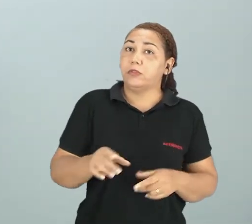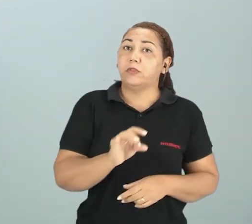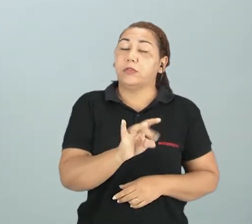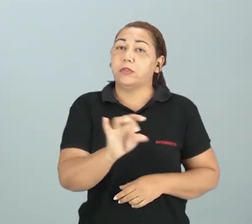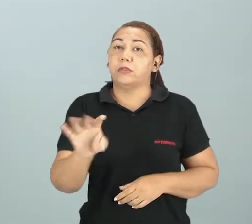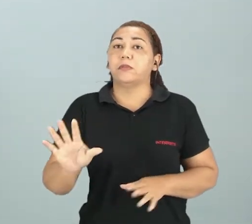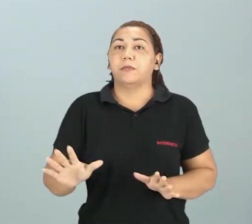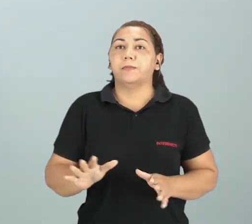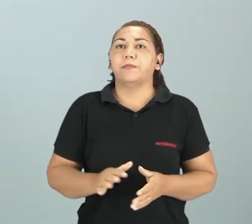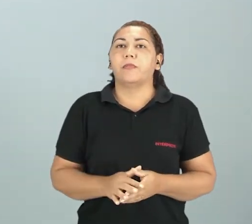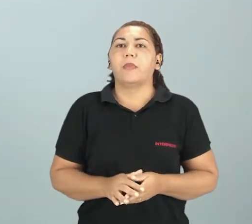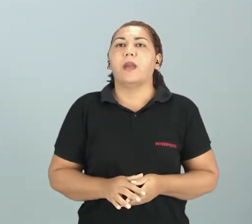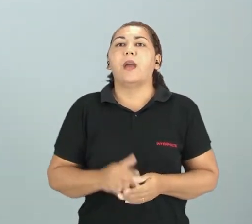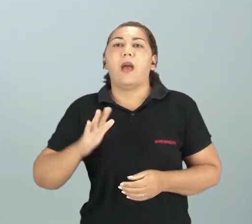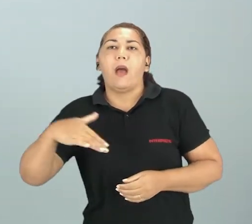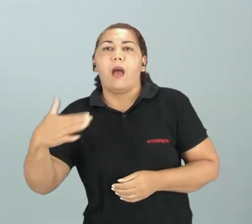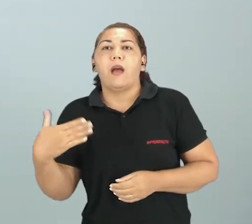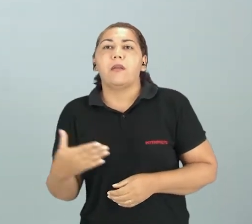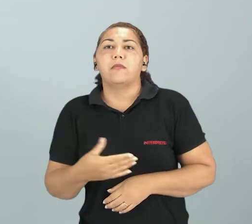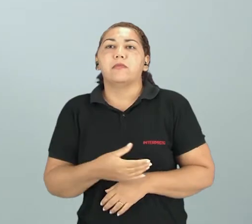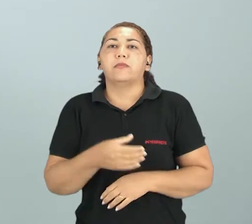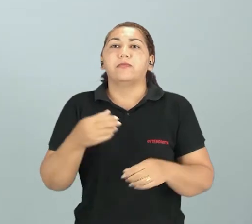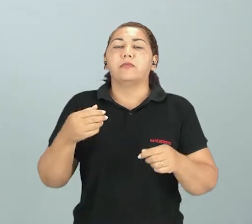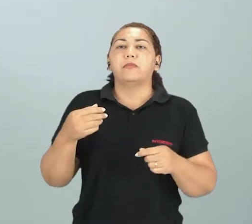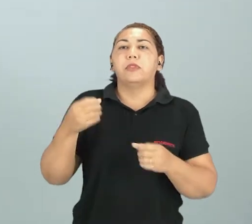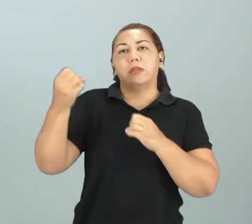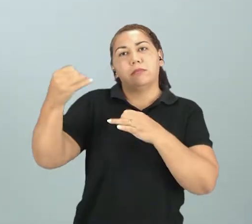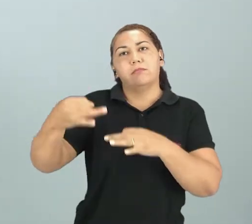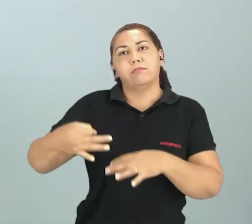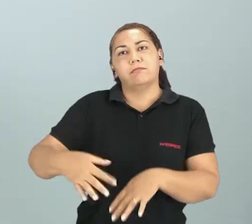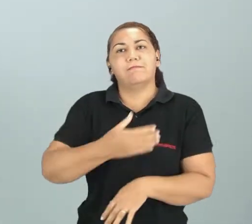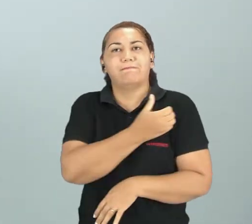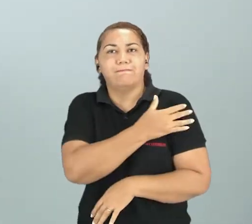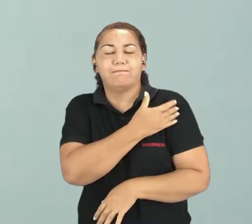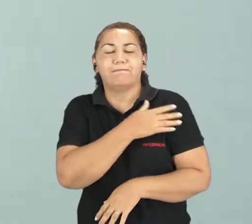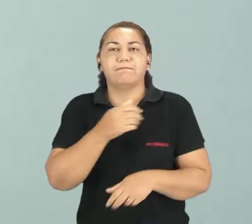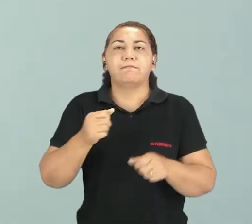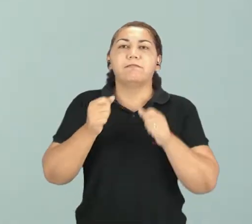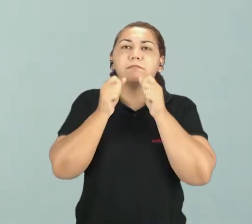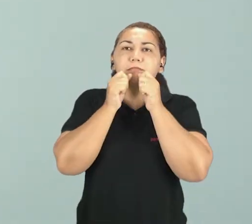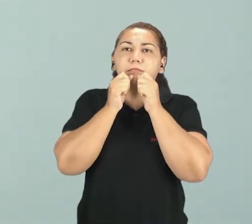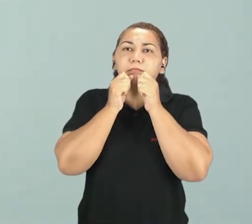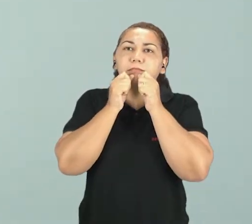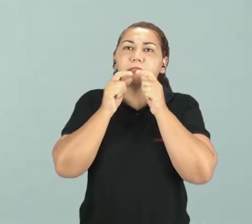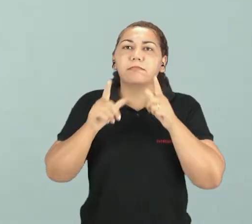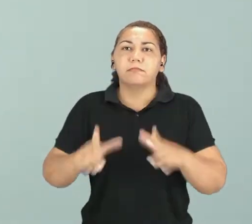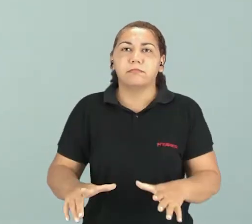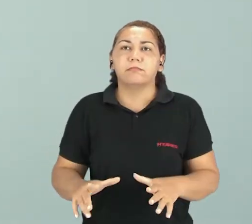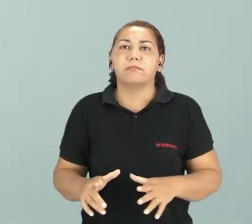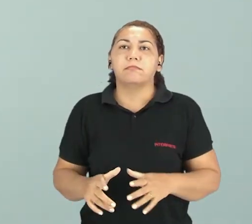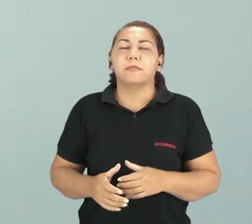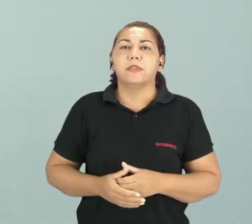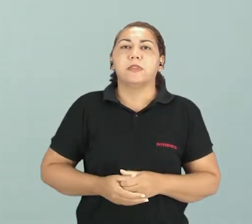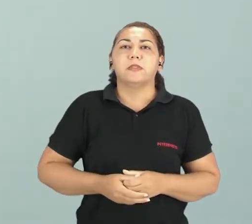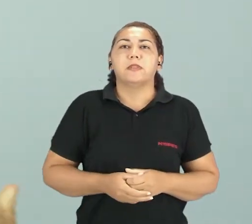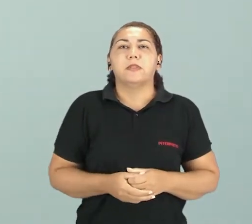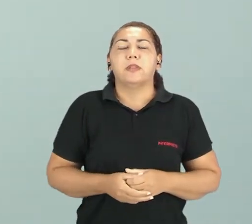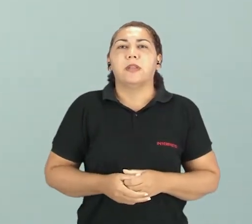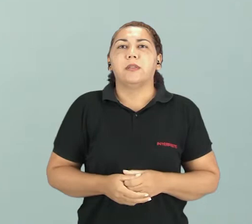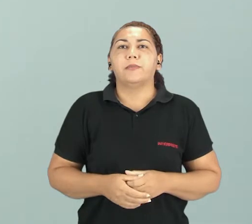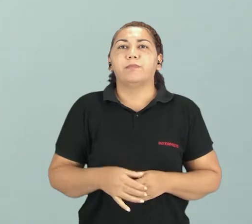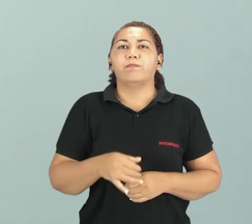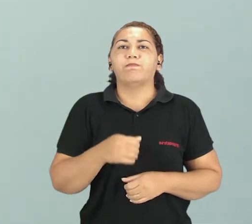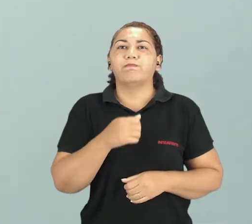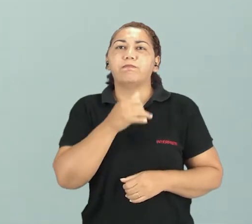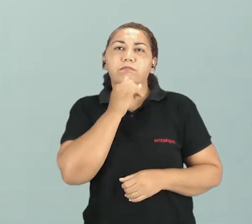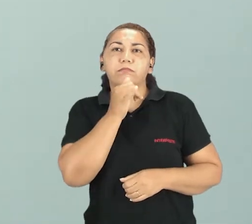gente está se referindo ao seguinte: aconteceu comigo uma vez de eu fazer uma viagem, eu morei um tempo em São Paulo, em outra